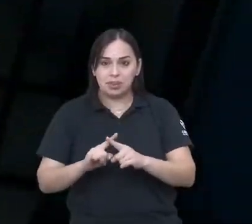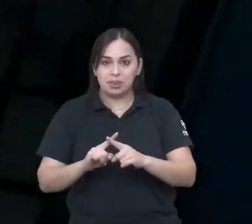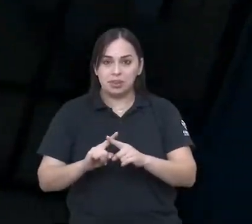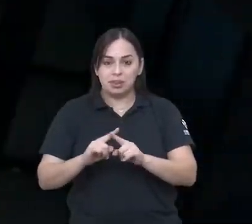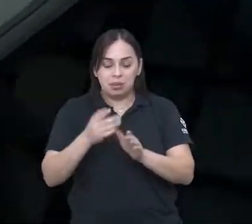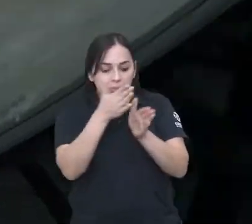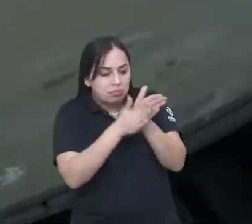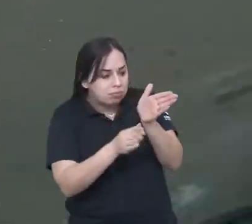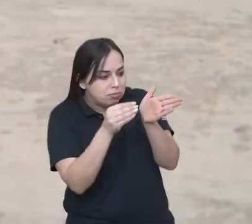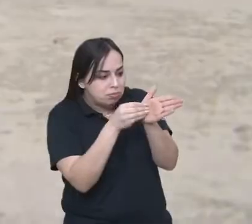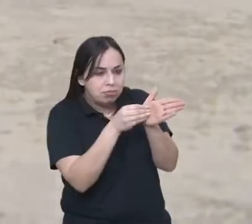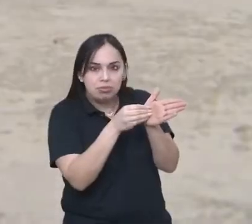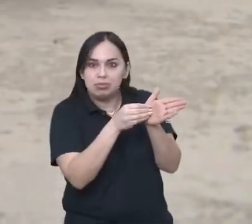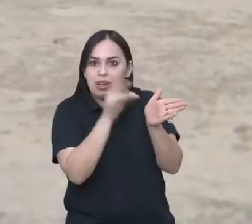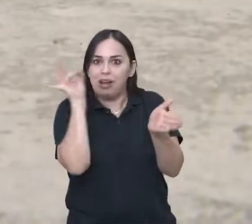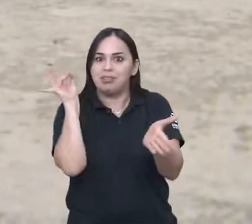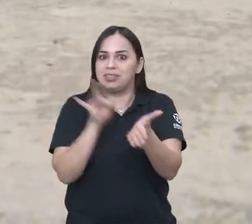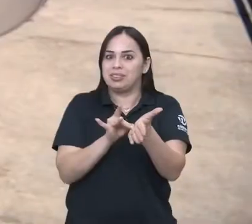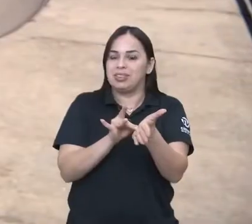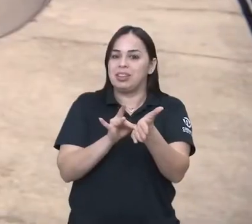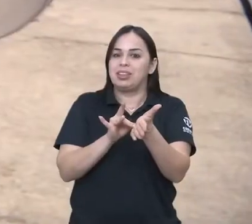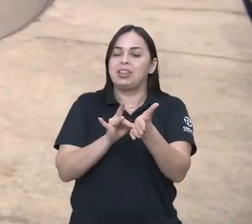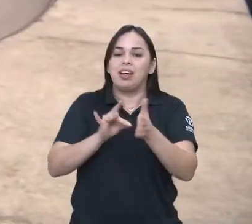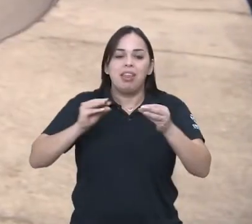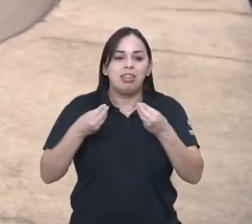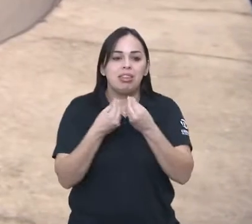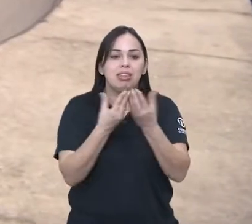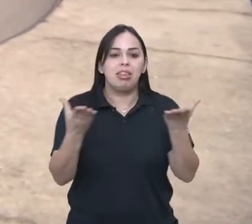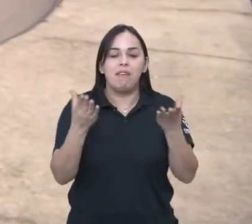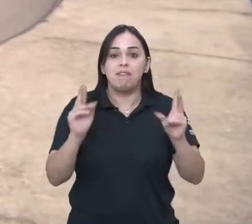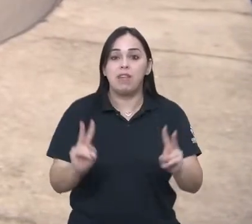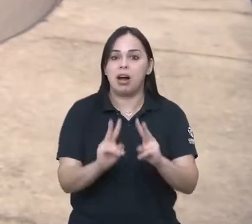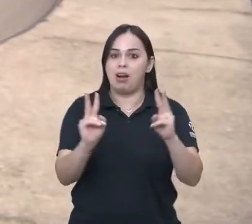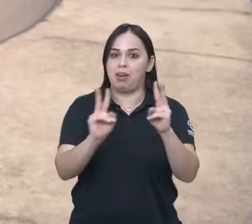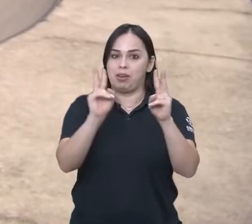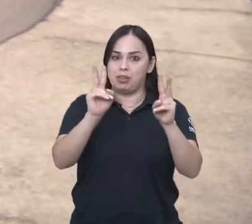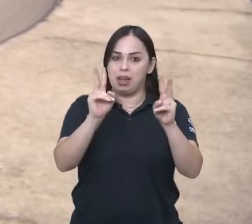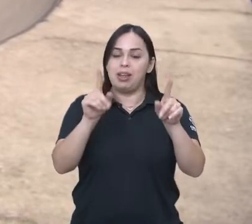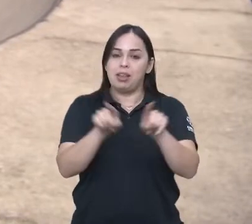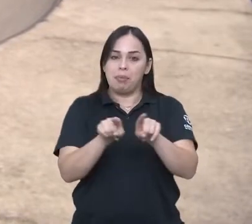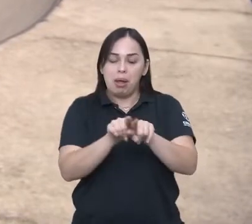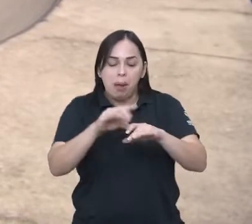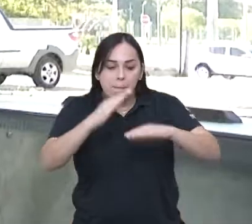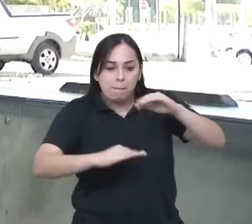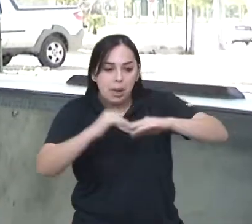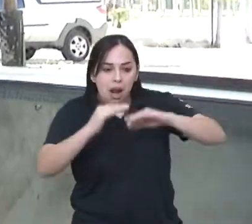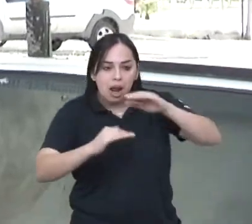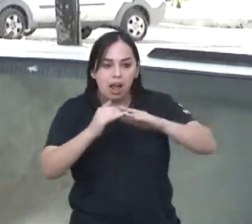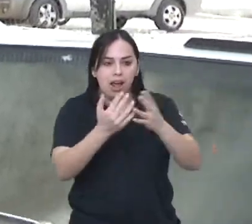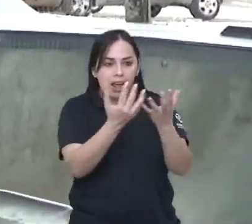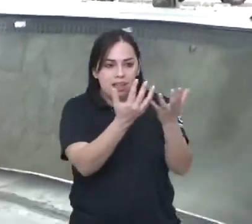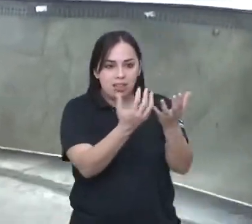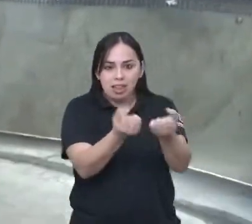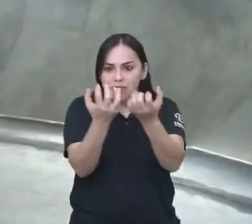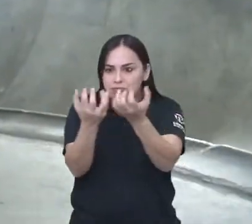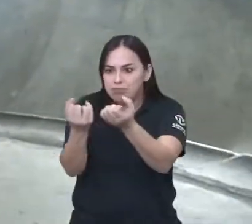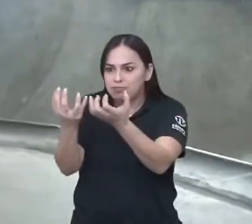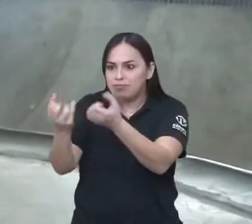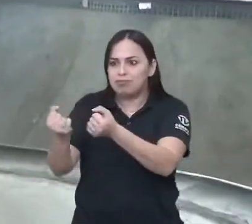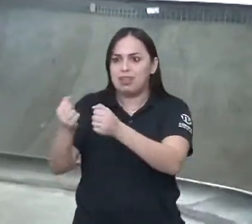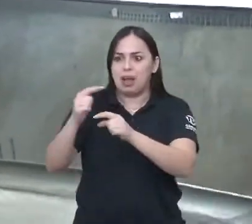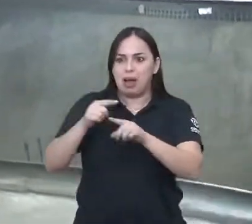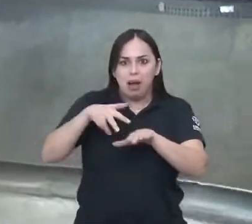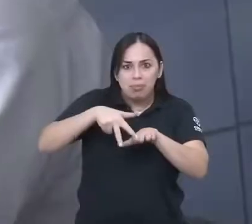o campeonato no calendário oficial do município é uma forma de valorizar a prática do skate e incentivar a adesão de